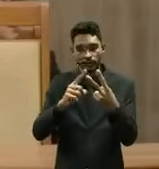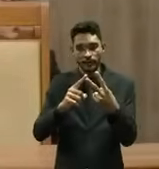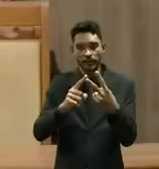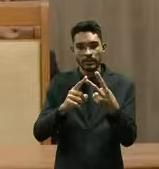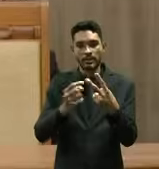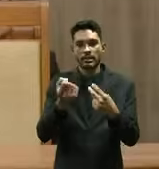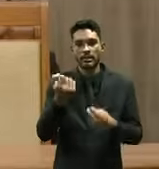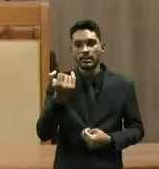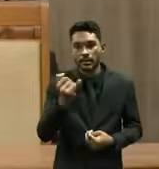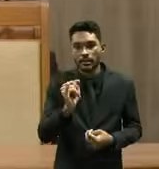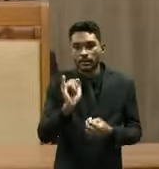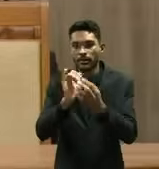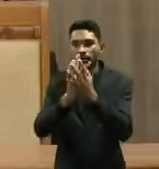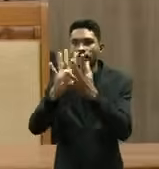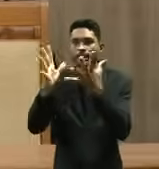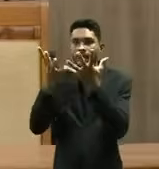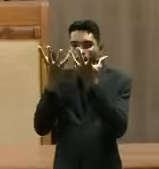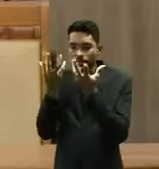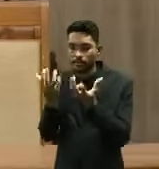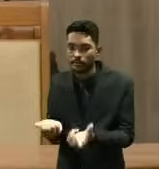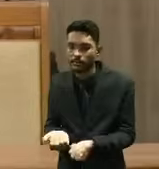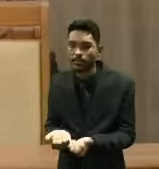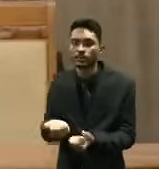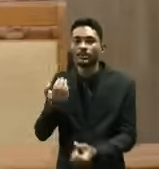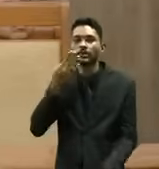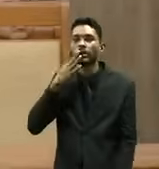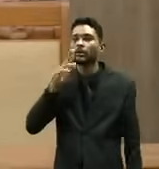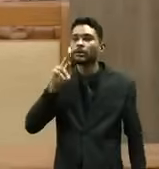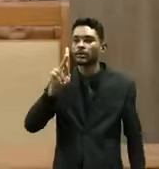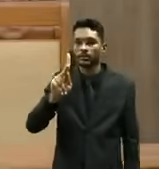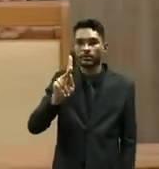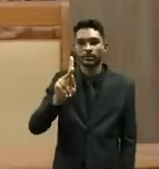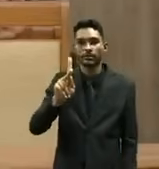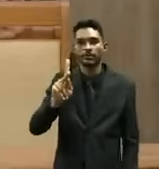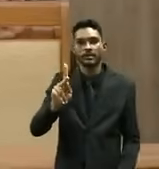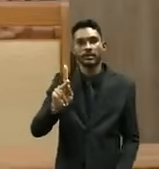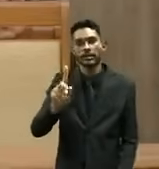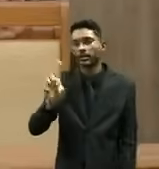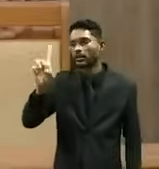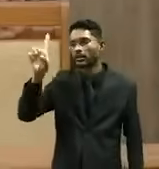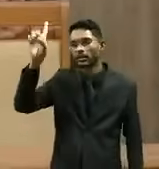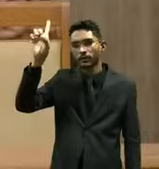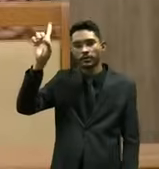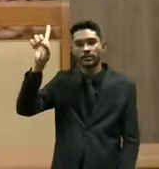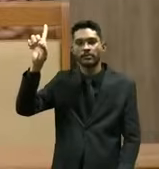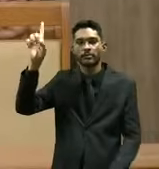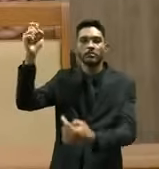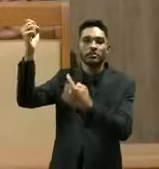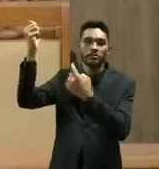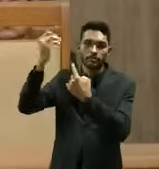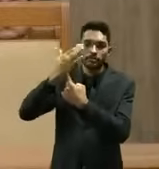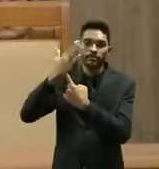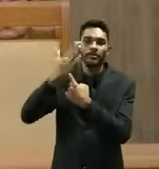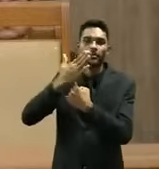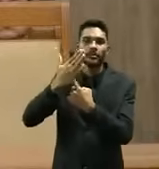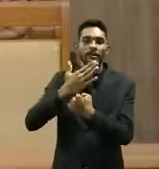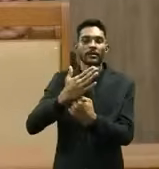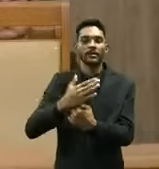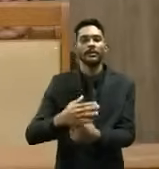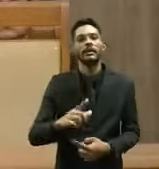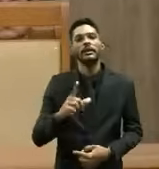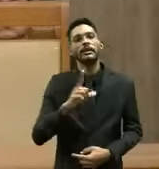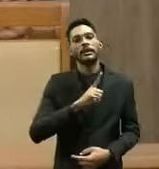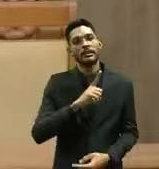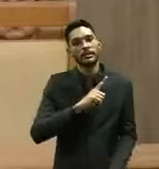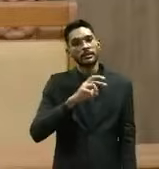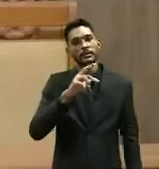promessa e pronto meu irmão não tá na Bíblia o que é que tu quer debater tem irmão que fica pastor Ali era